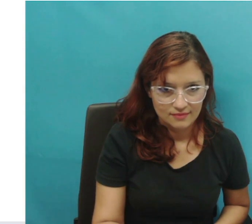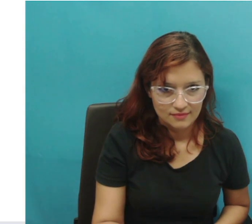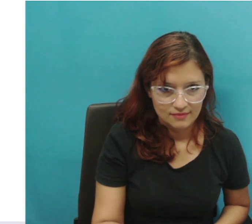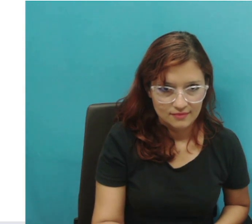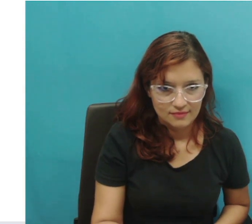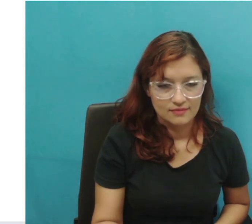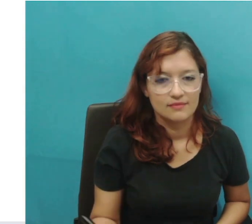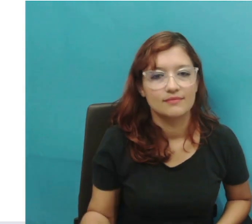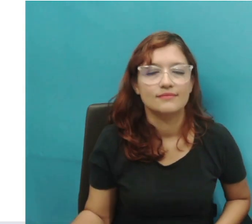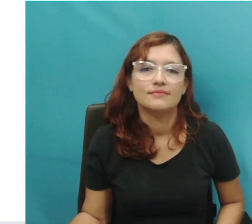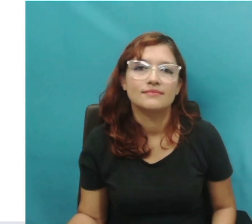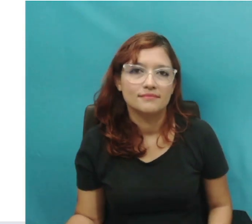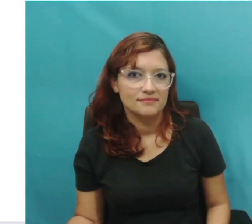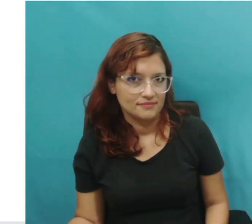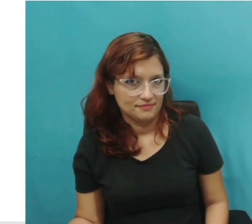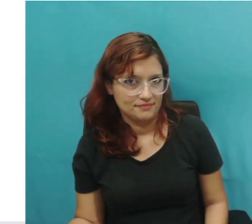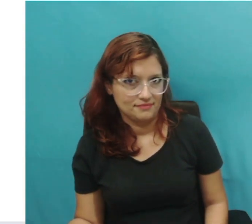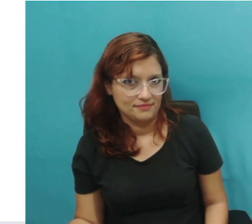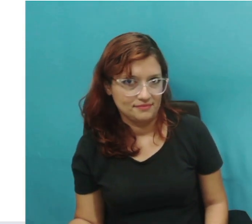cães.